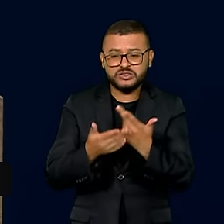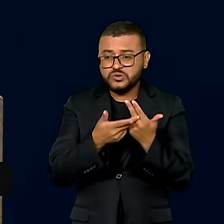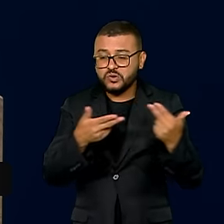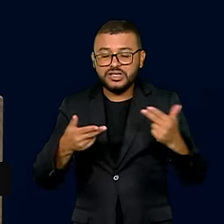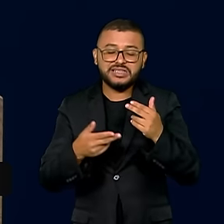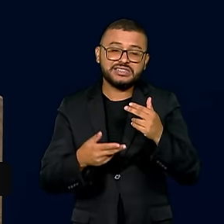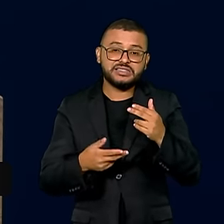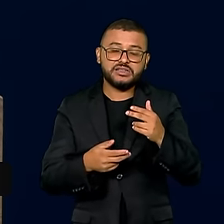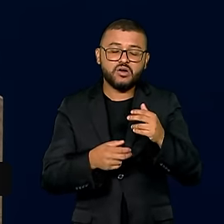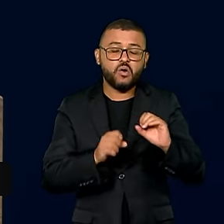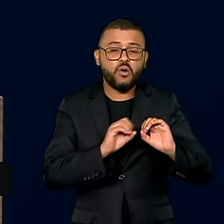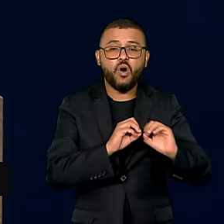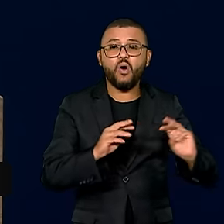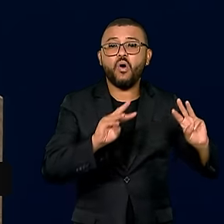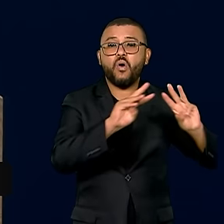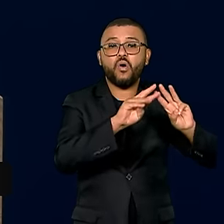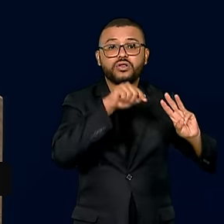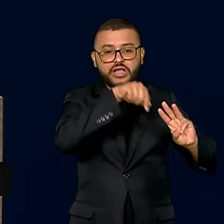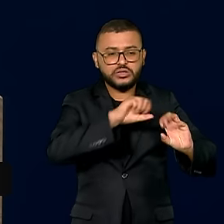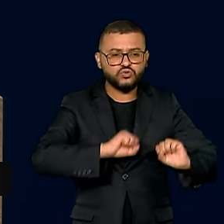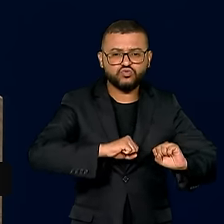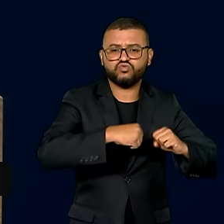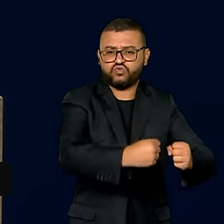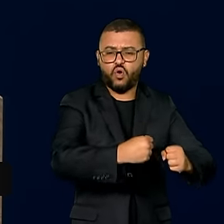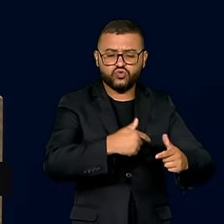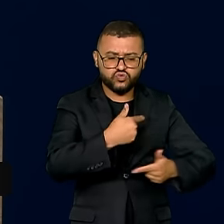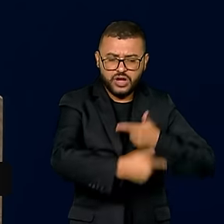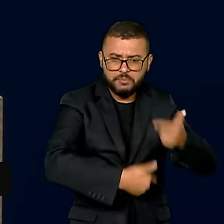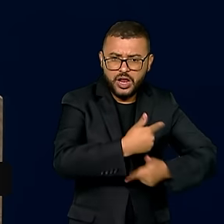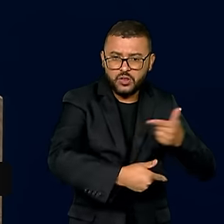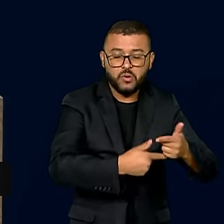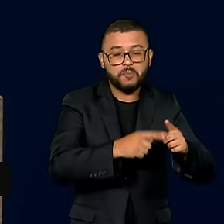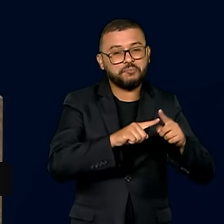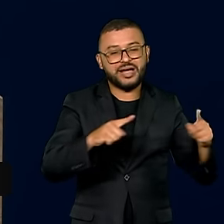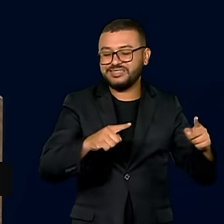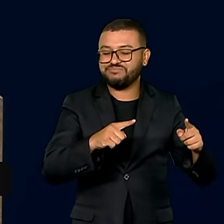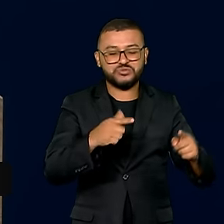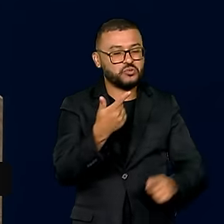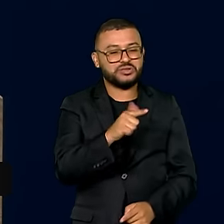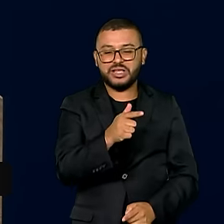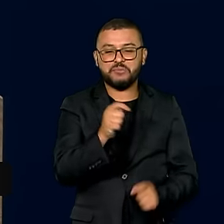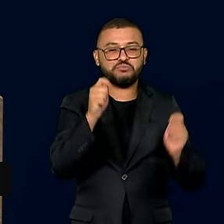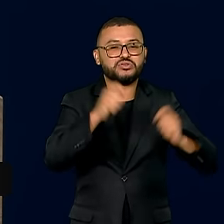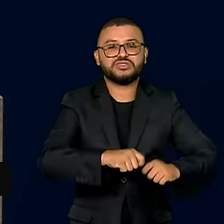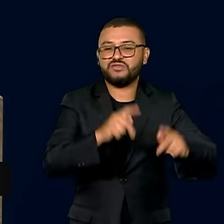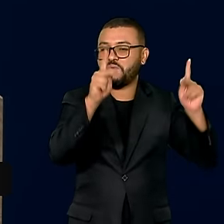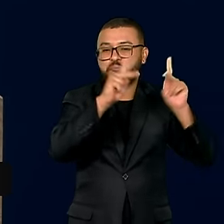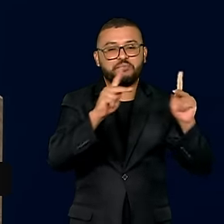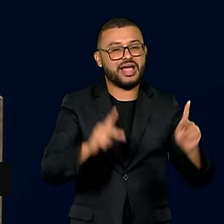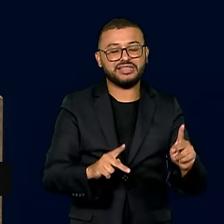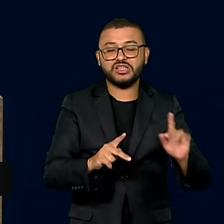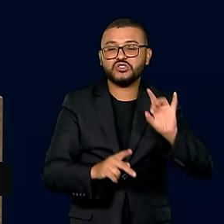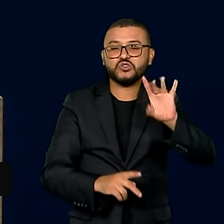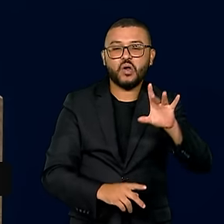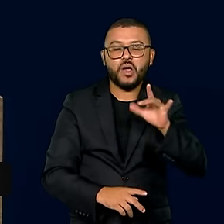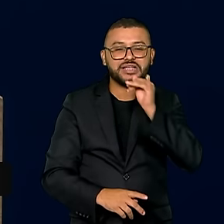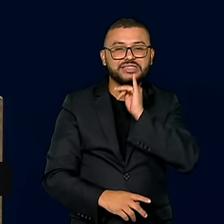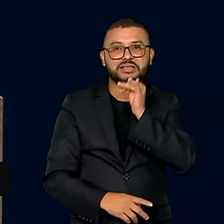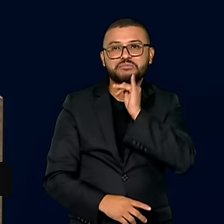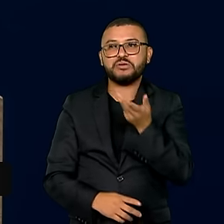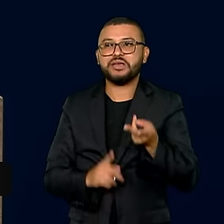ONU, apesar de seus esforços, se mostre incapaz de manter a paz simplesmente